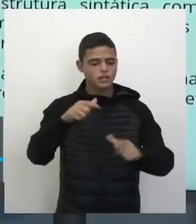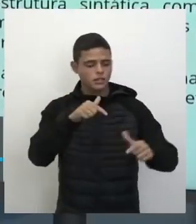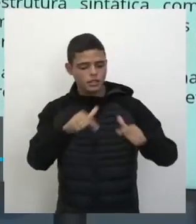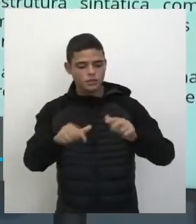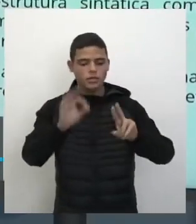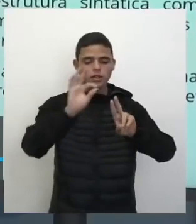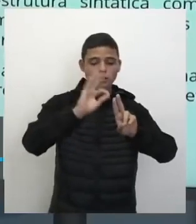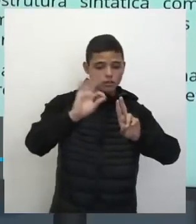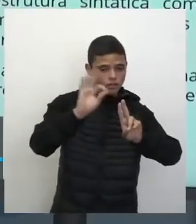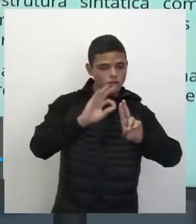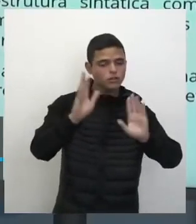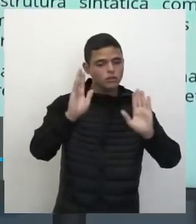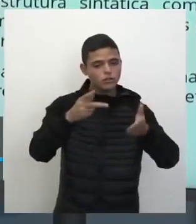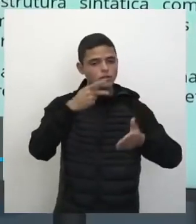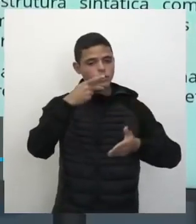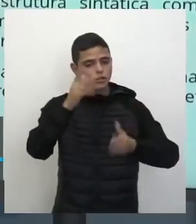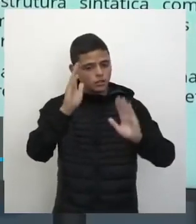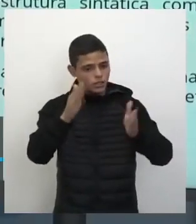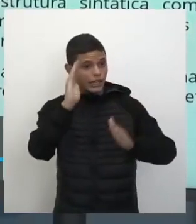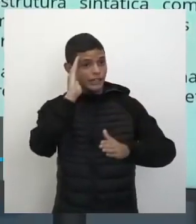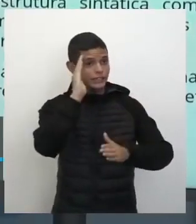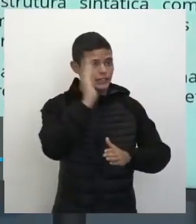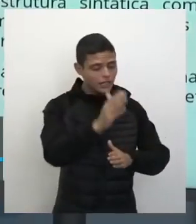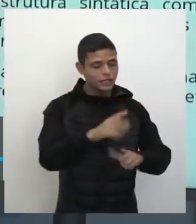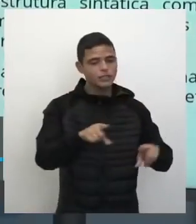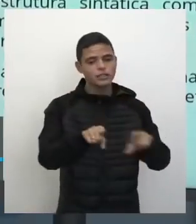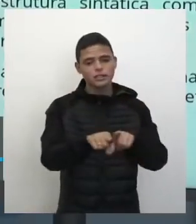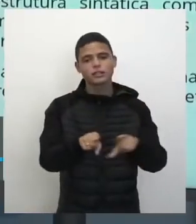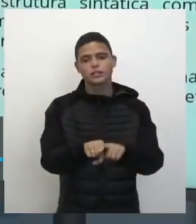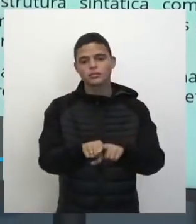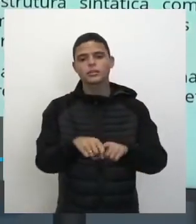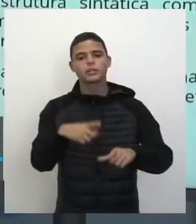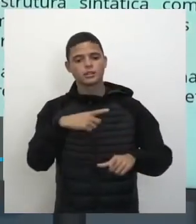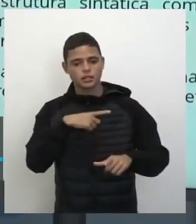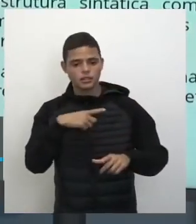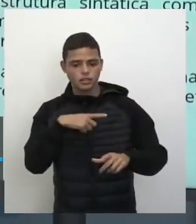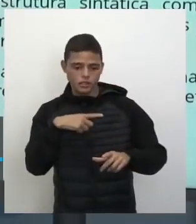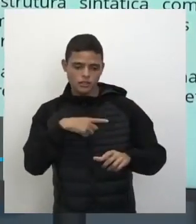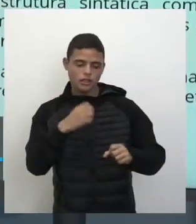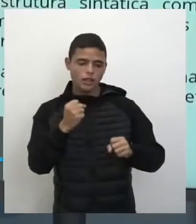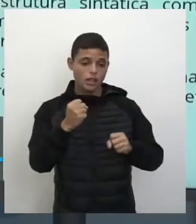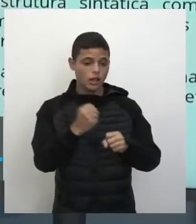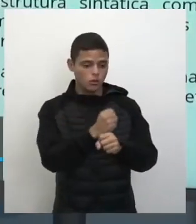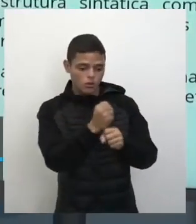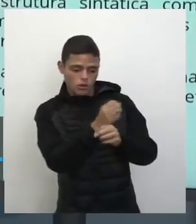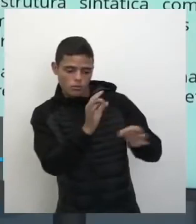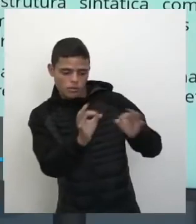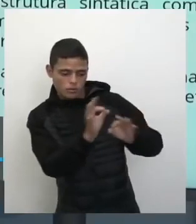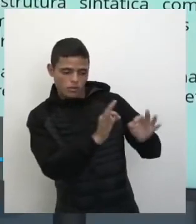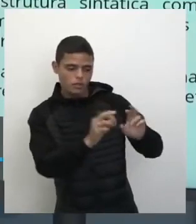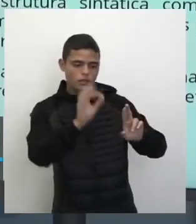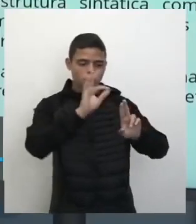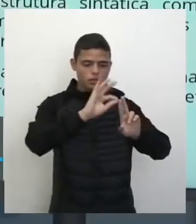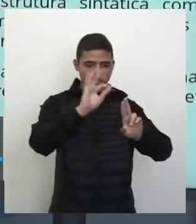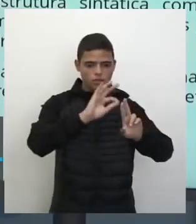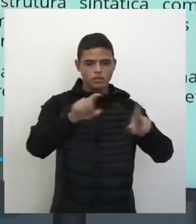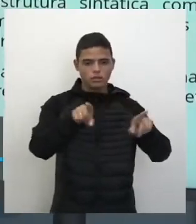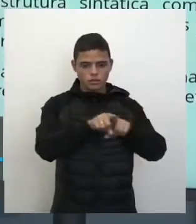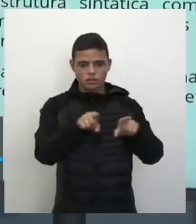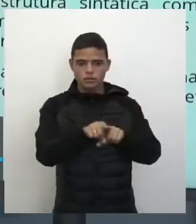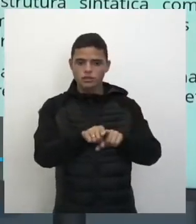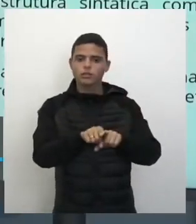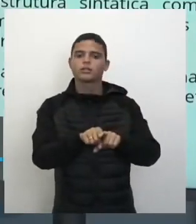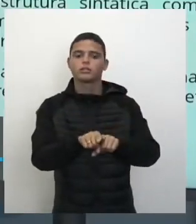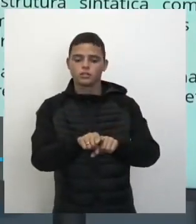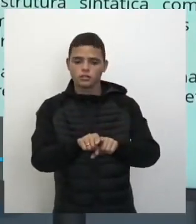falou de citações diretas e indiretas, teve aula sobre isso. E as construções sintáticas de uma citação indireta é oração subordinada